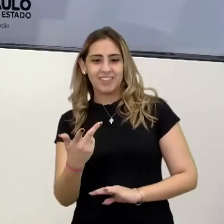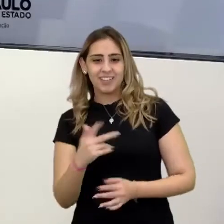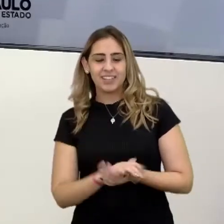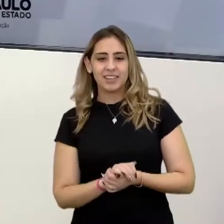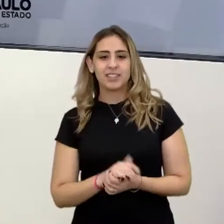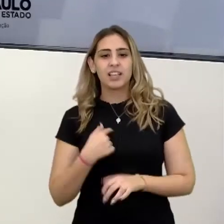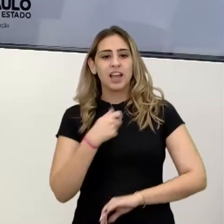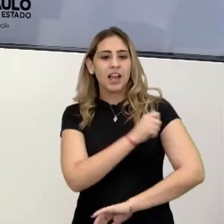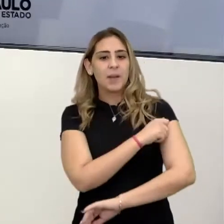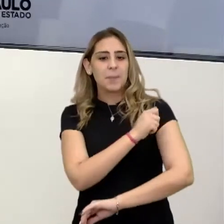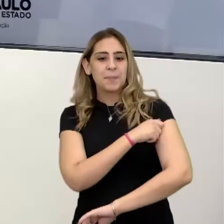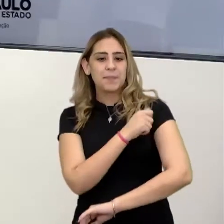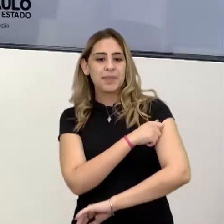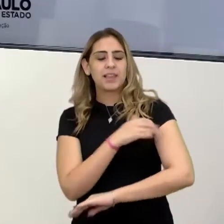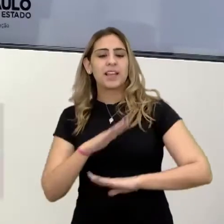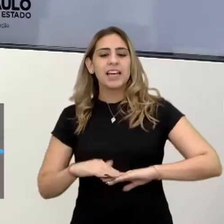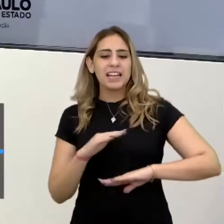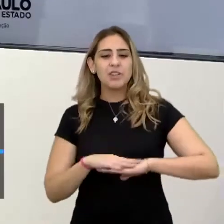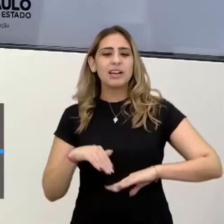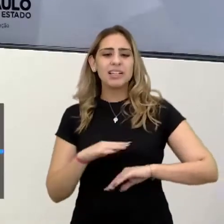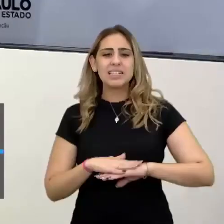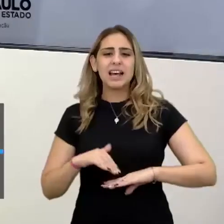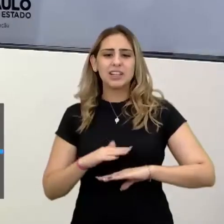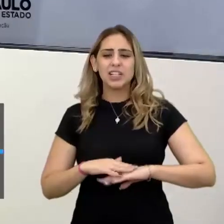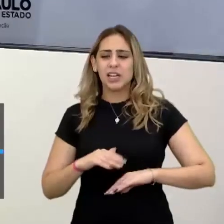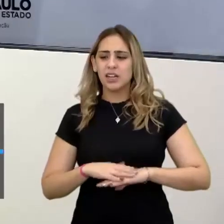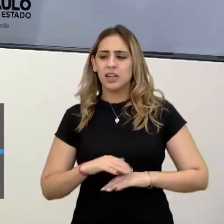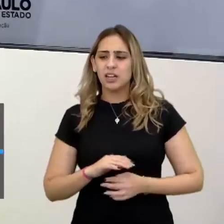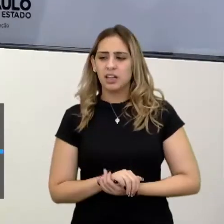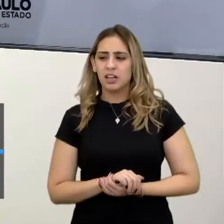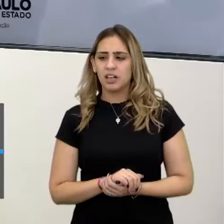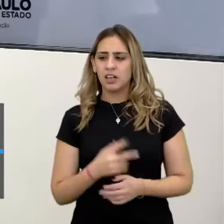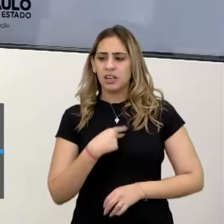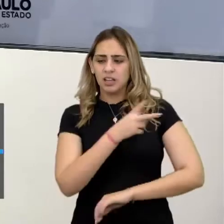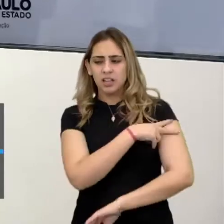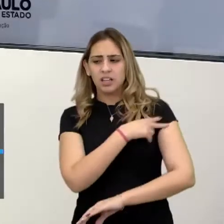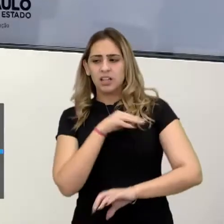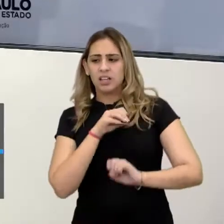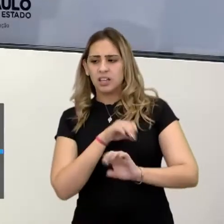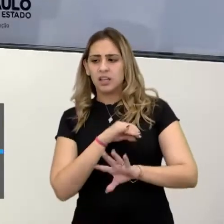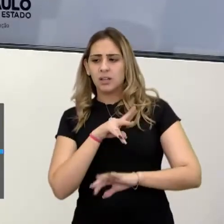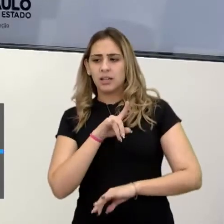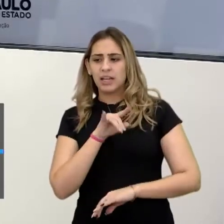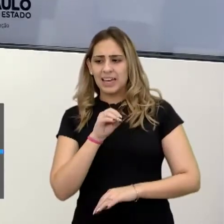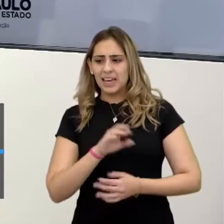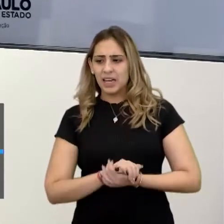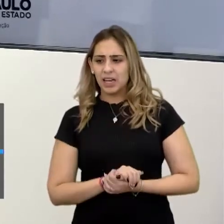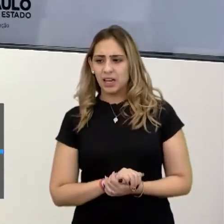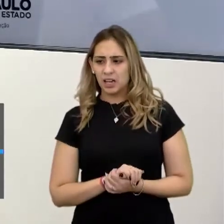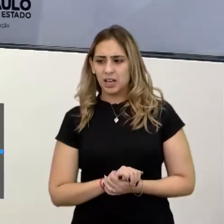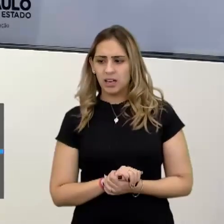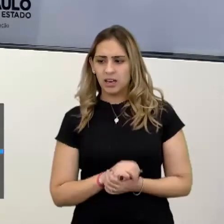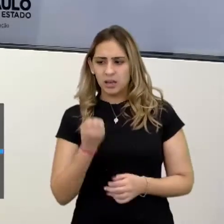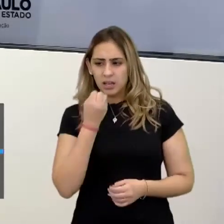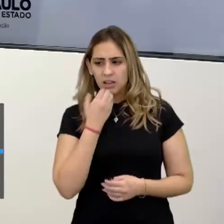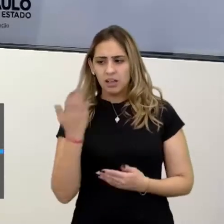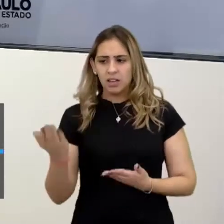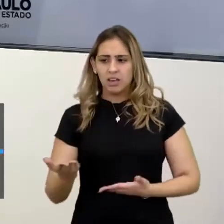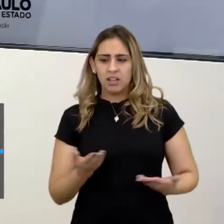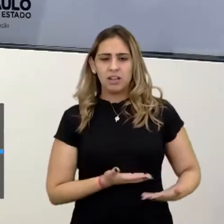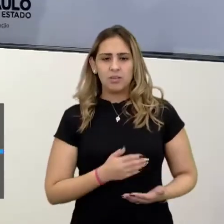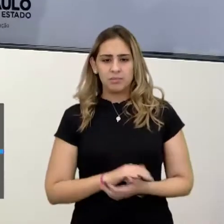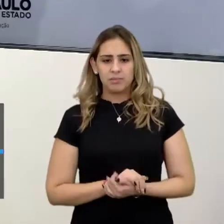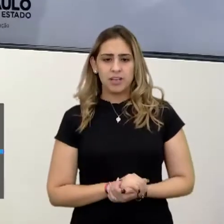Fala, estudantes queridos da segunda série do ensino médio. Bem-vindos mais uma